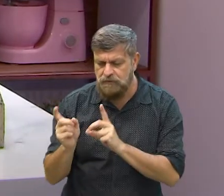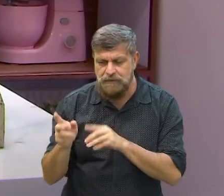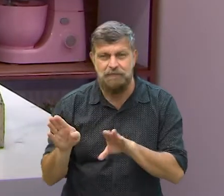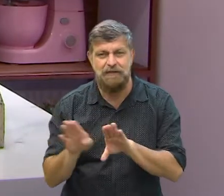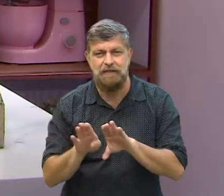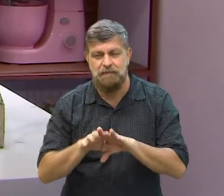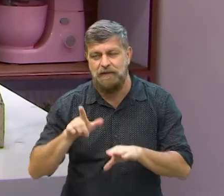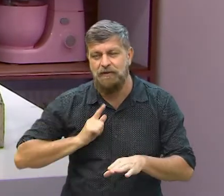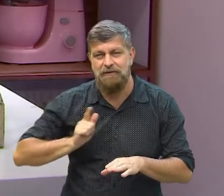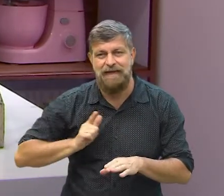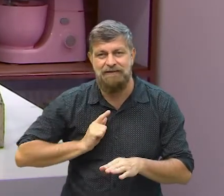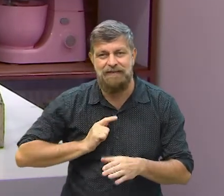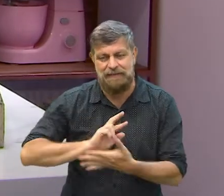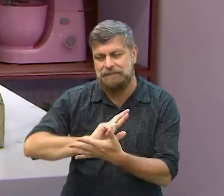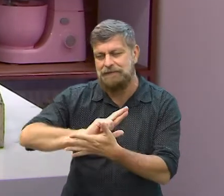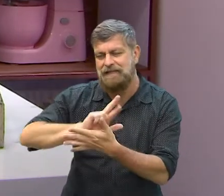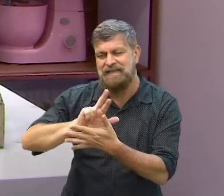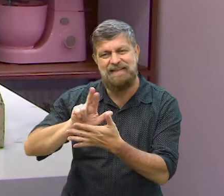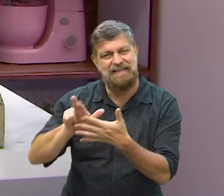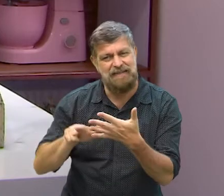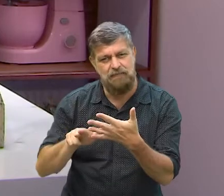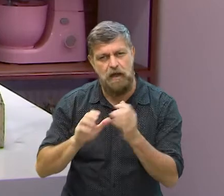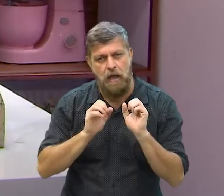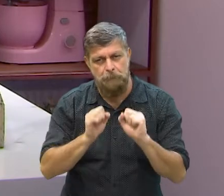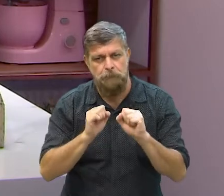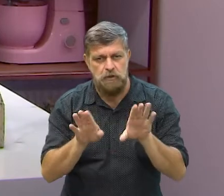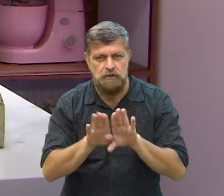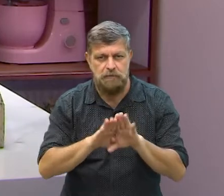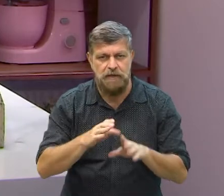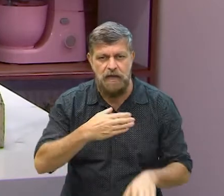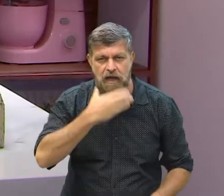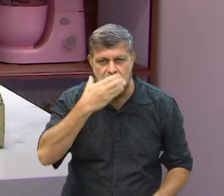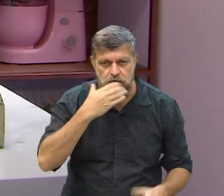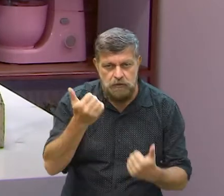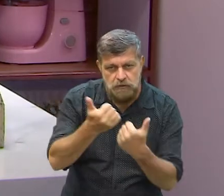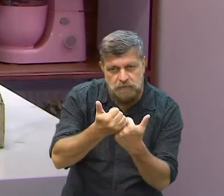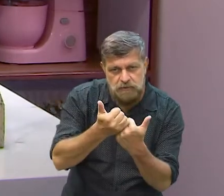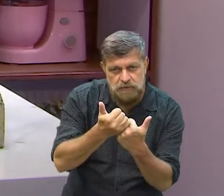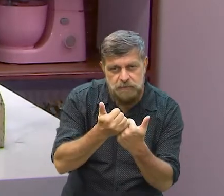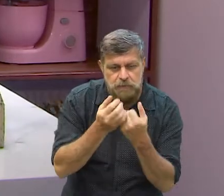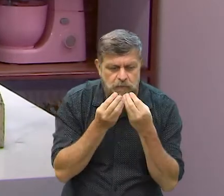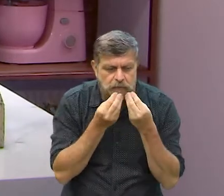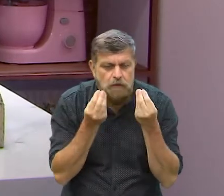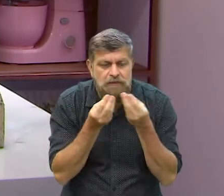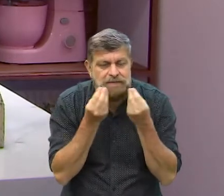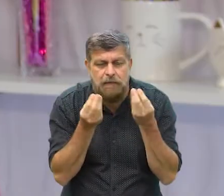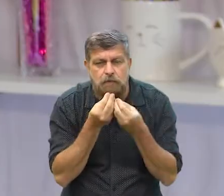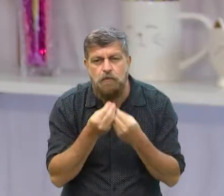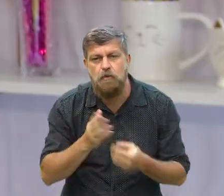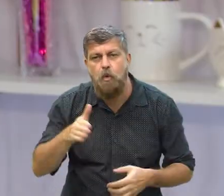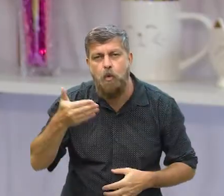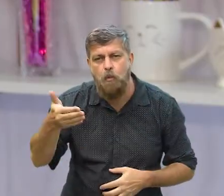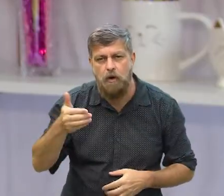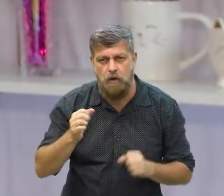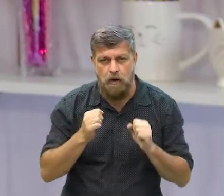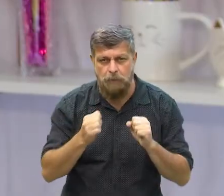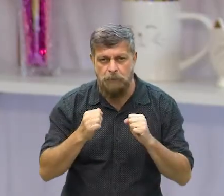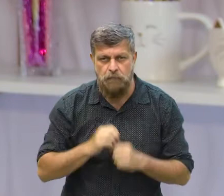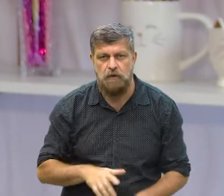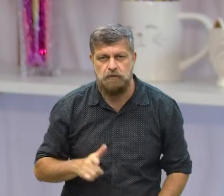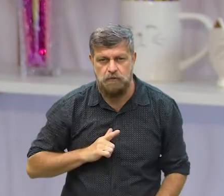também uma variação. Dá pra usar também com uma outra fruta? Pode ou fazer algum outro sabor que você recomenda? Pode fazer com uma